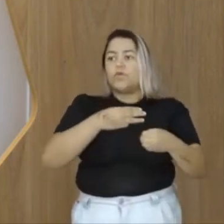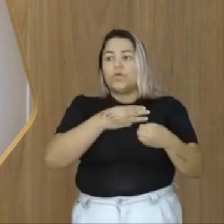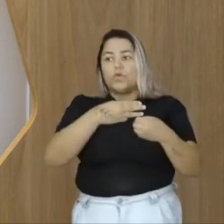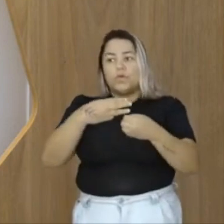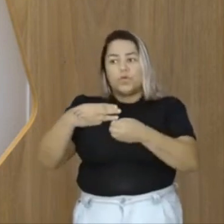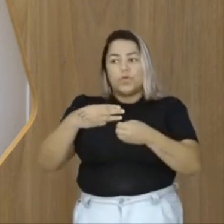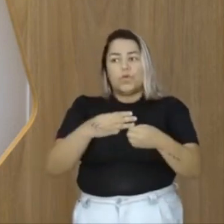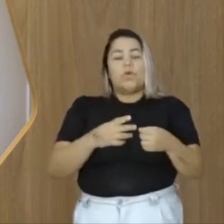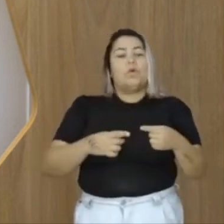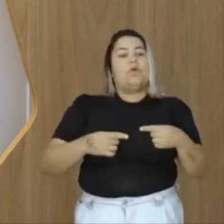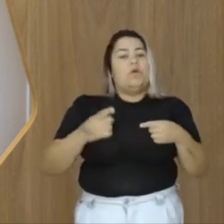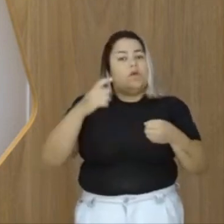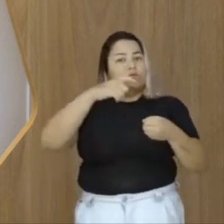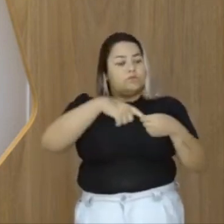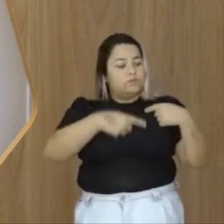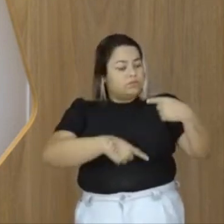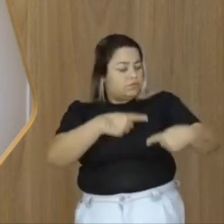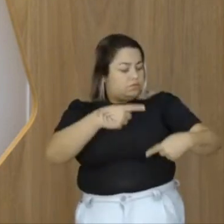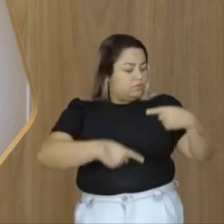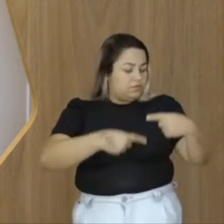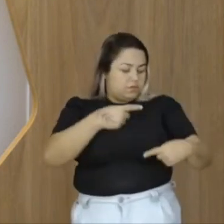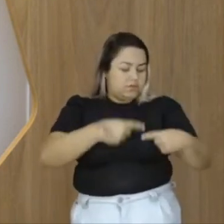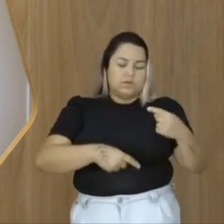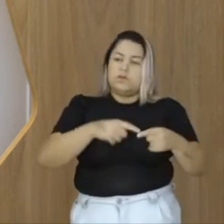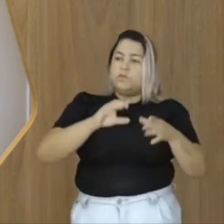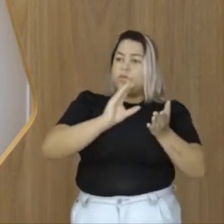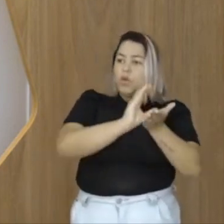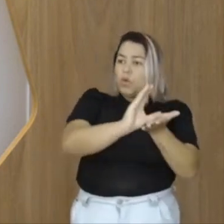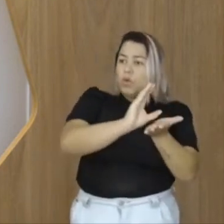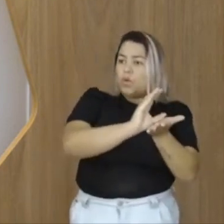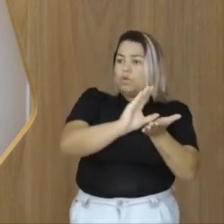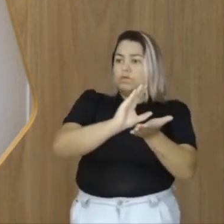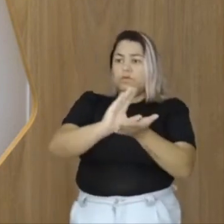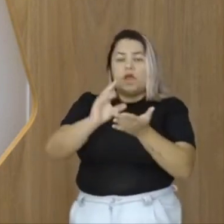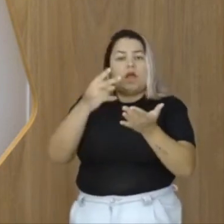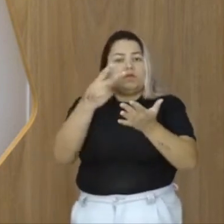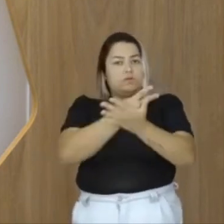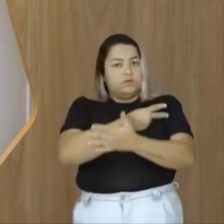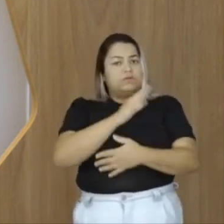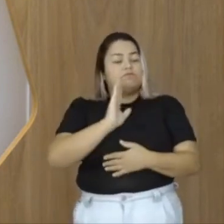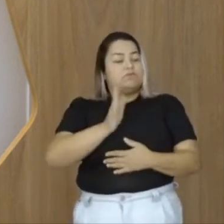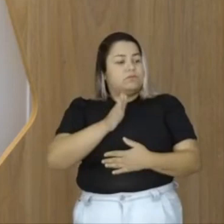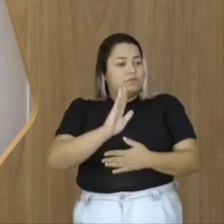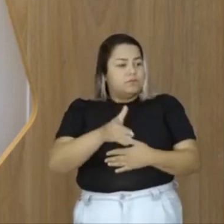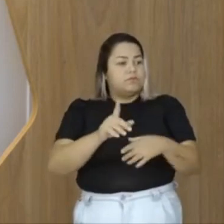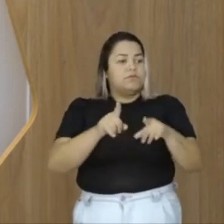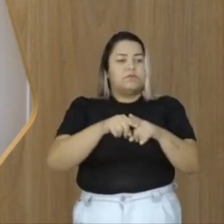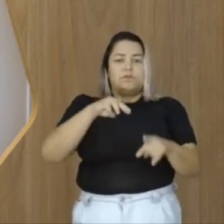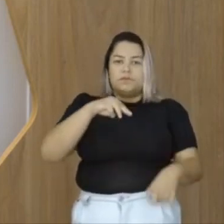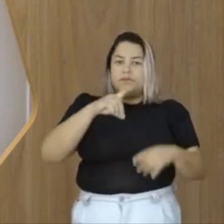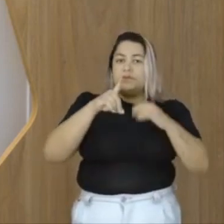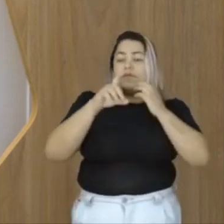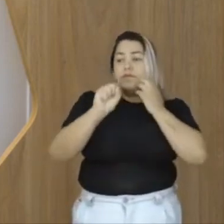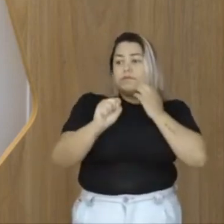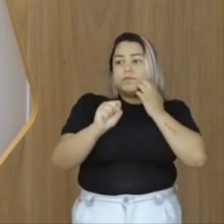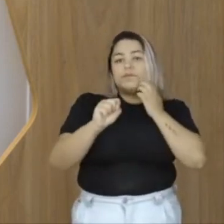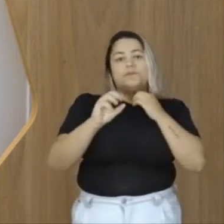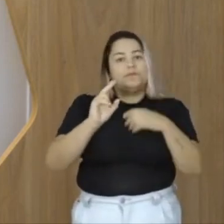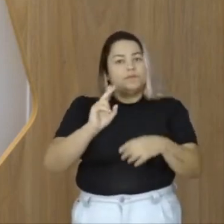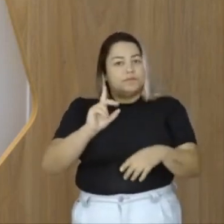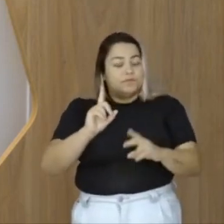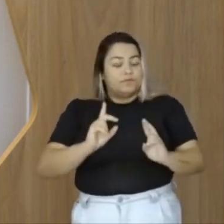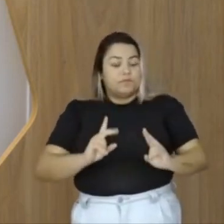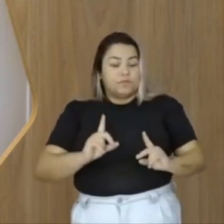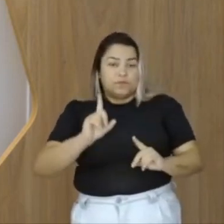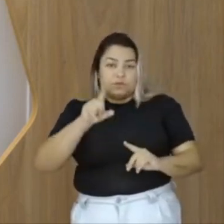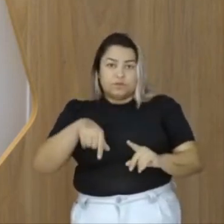volte a dialogar, os repasses de recurso que estão acontecendo já esse ano através do MDS, seja para o Cadastro Único,